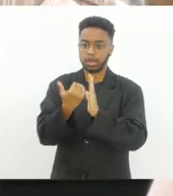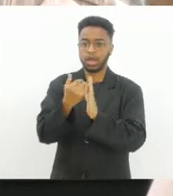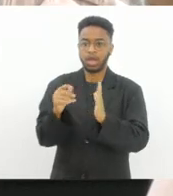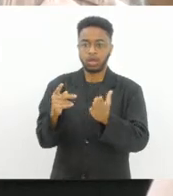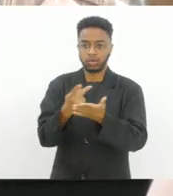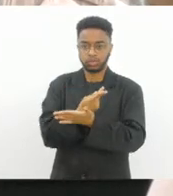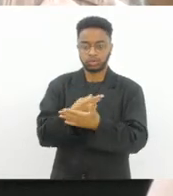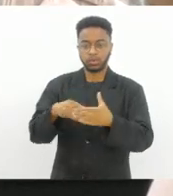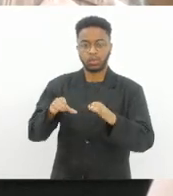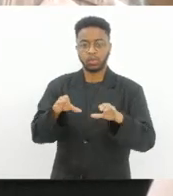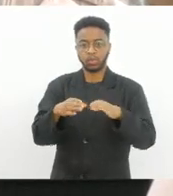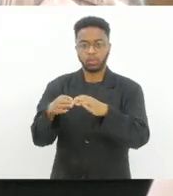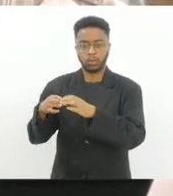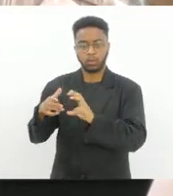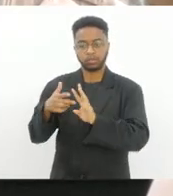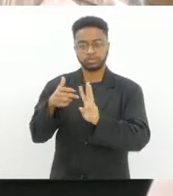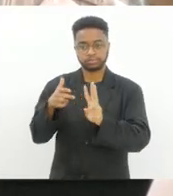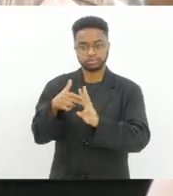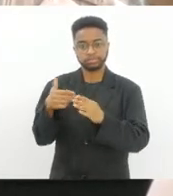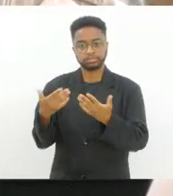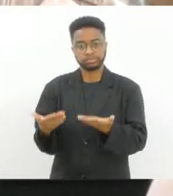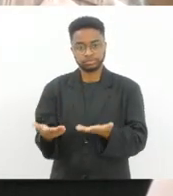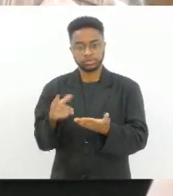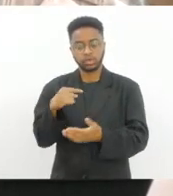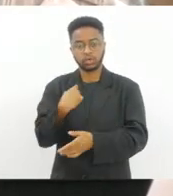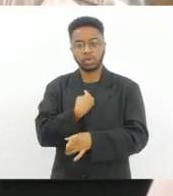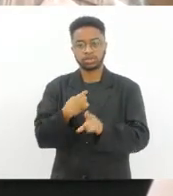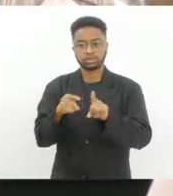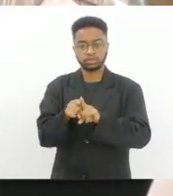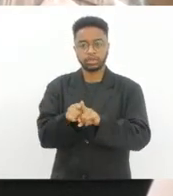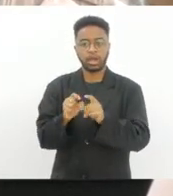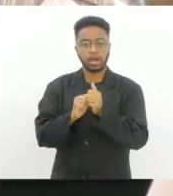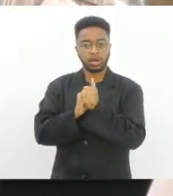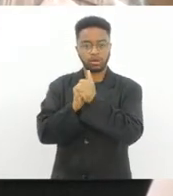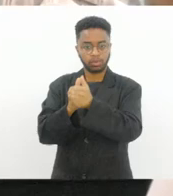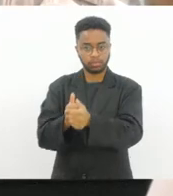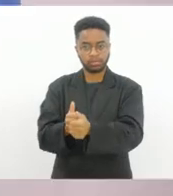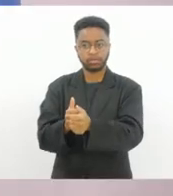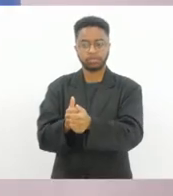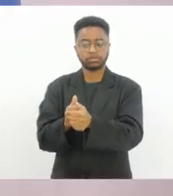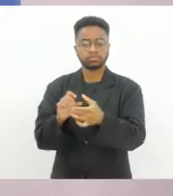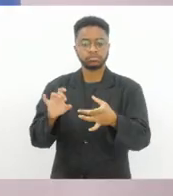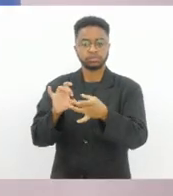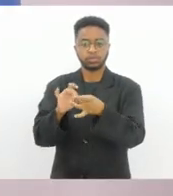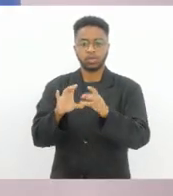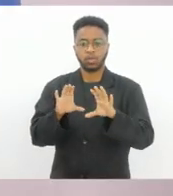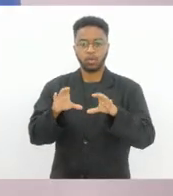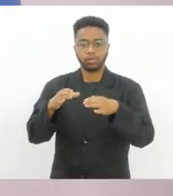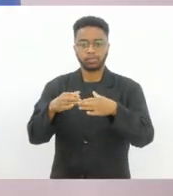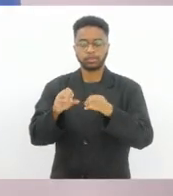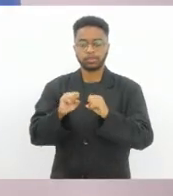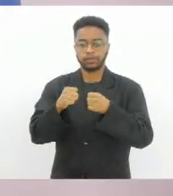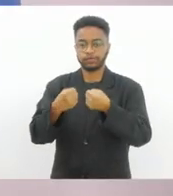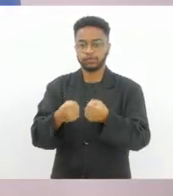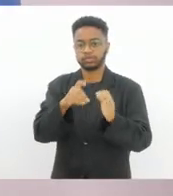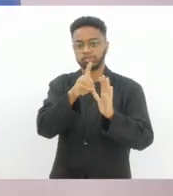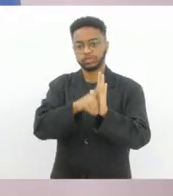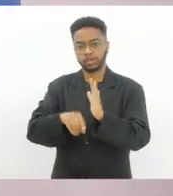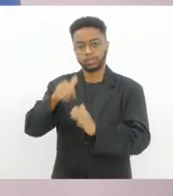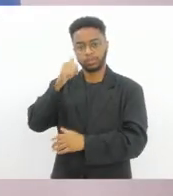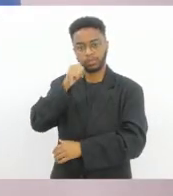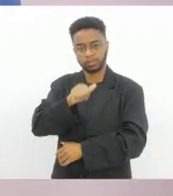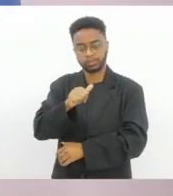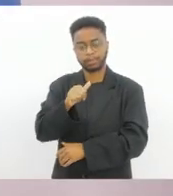aldeias indígenas. Então, a gente também está acompanhando, a partir da Comissão de Defesa dos Direitos da Mulher, a questão